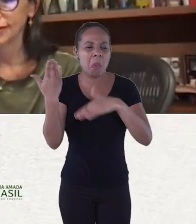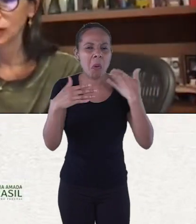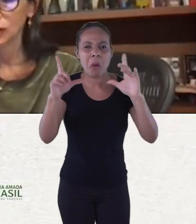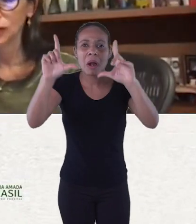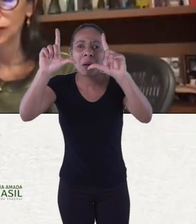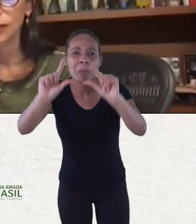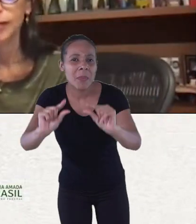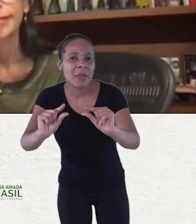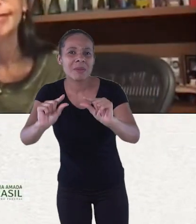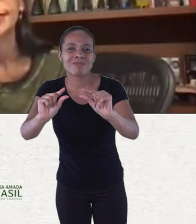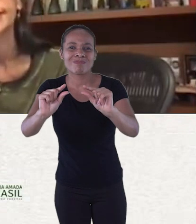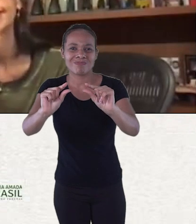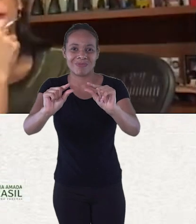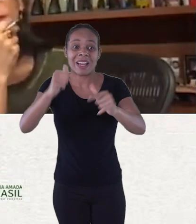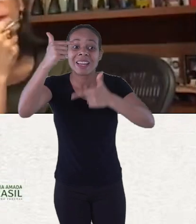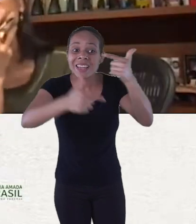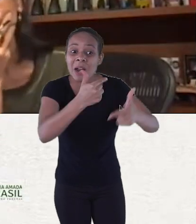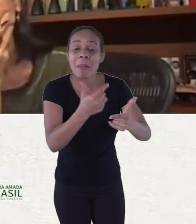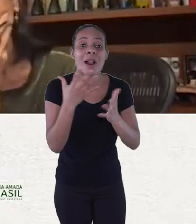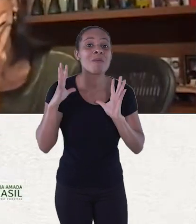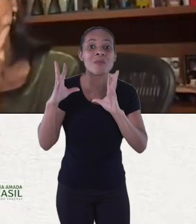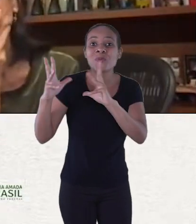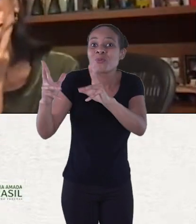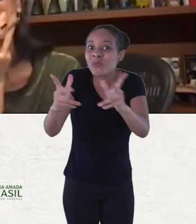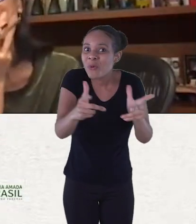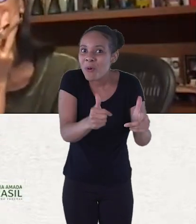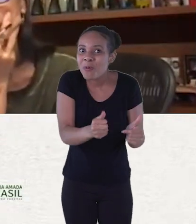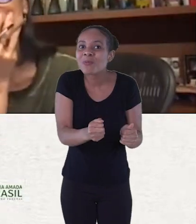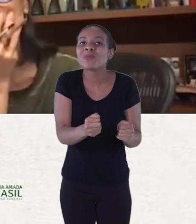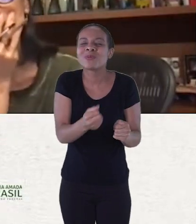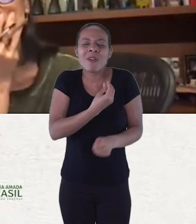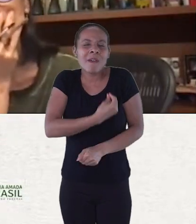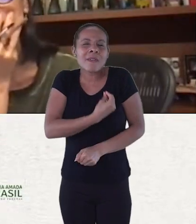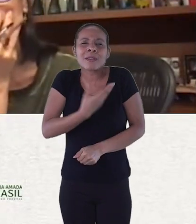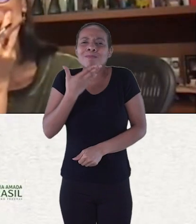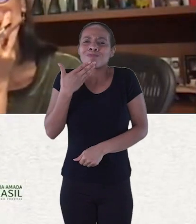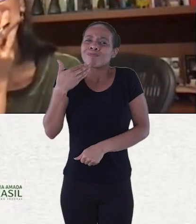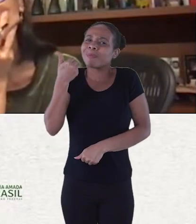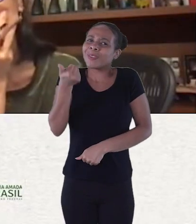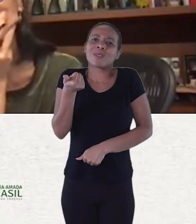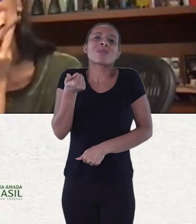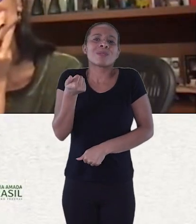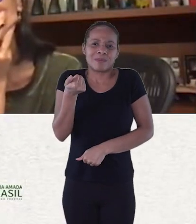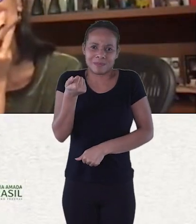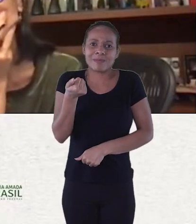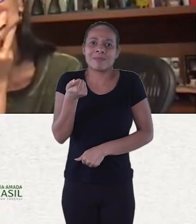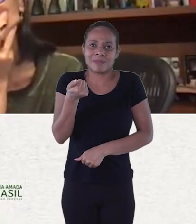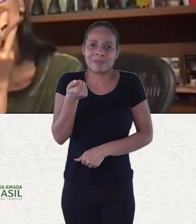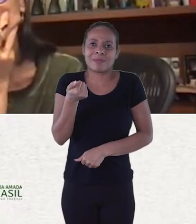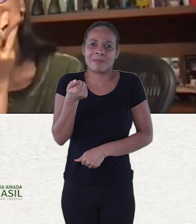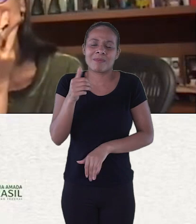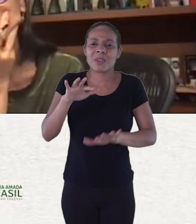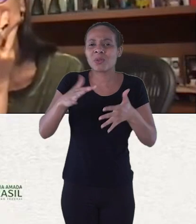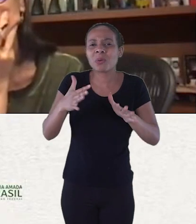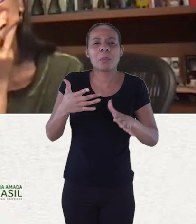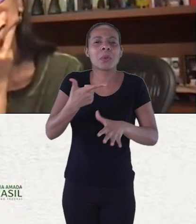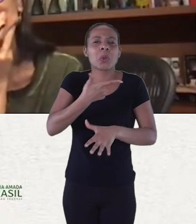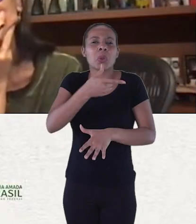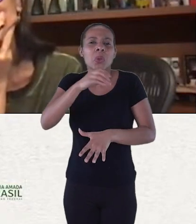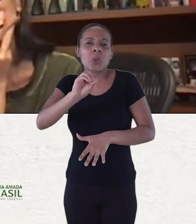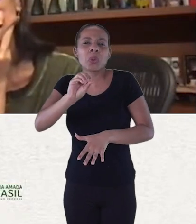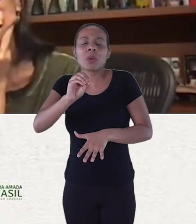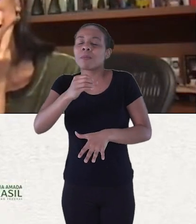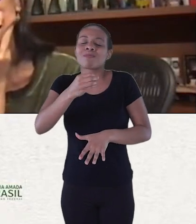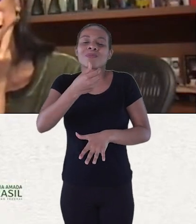melhores condições de vida, né? A gente já está no mês 4 ainda, né, de 12 meses, mas é fato que a gente tem que pensar lá no